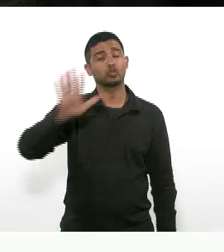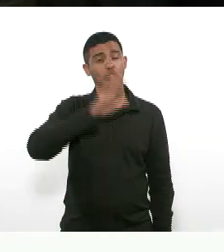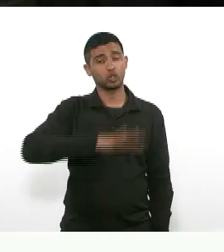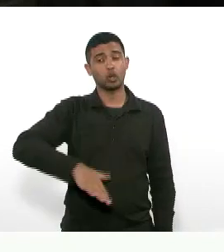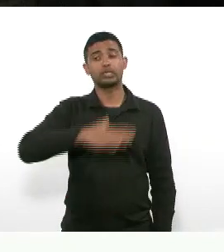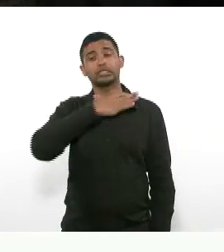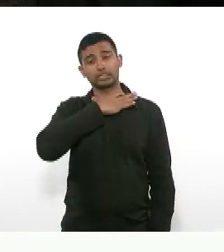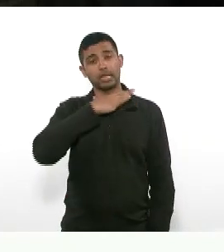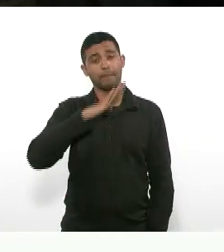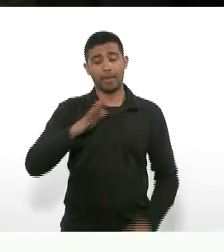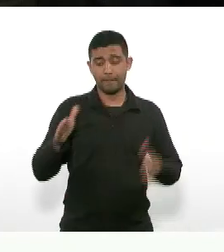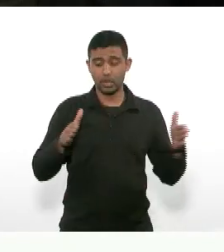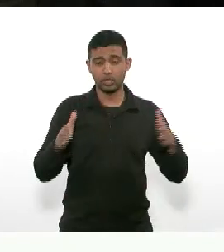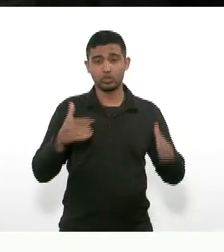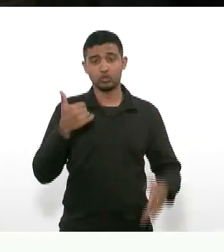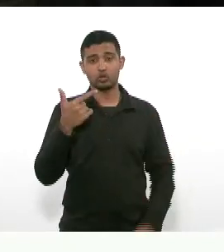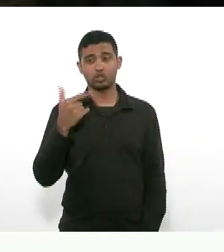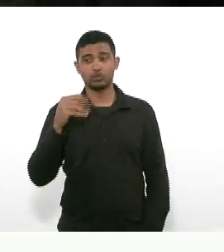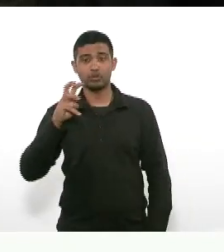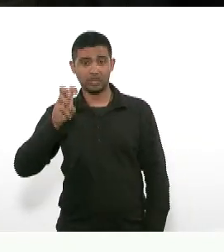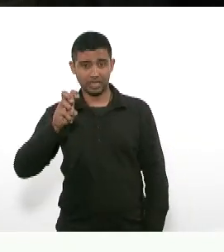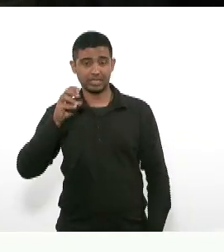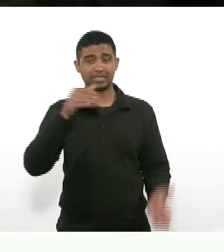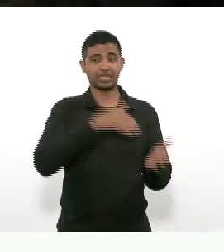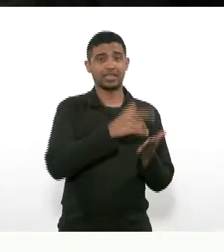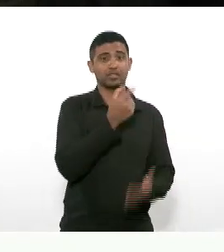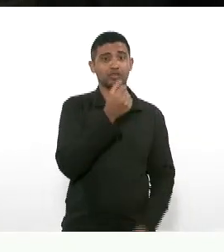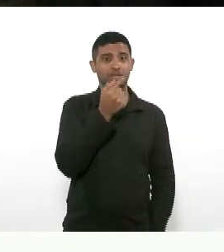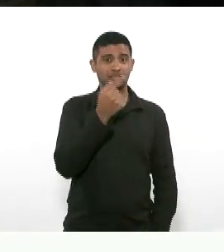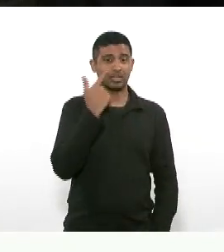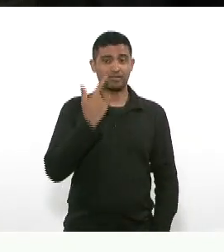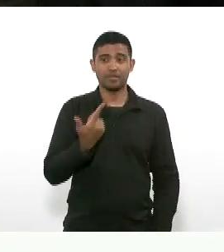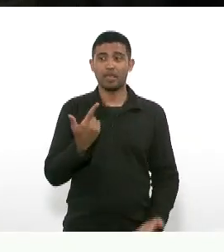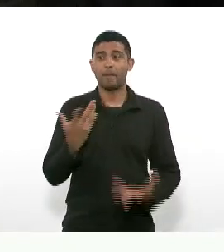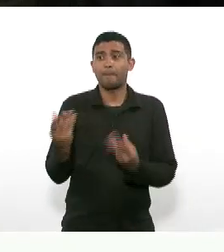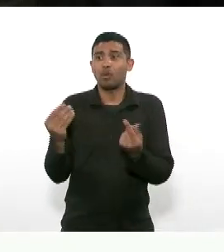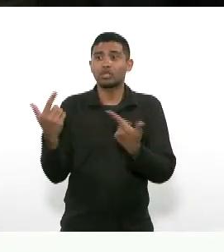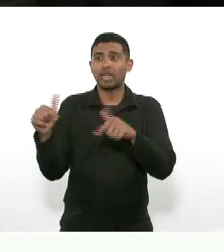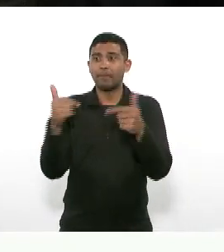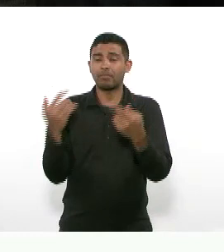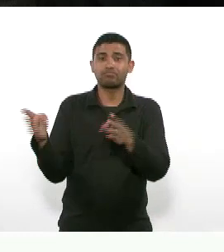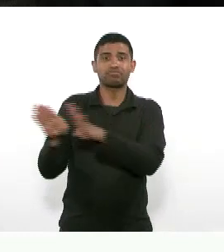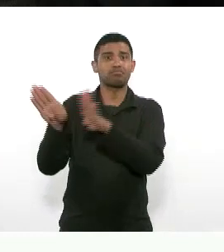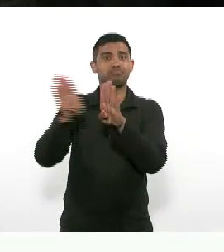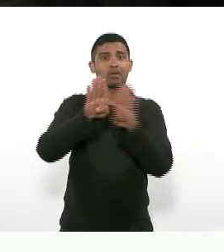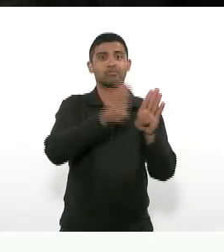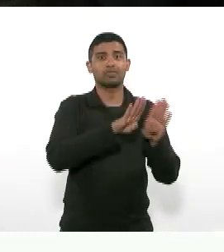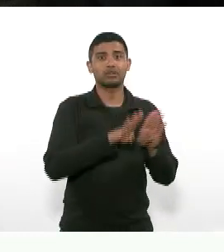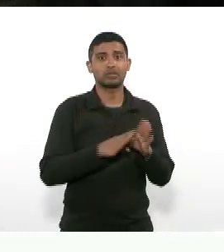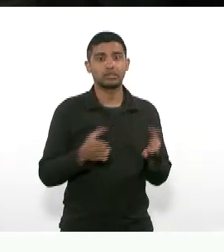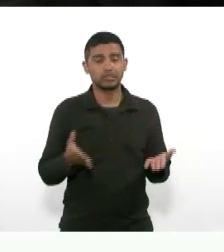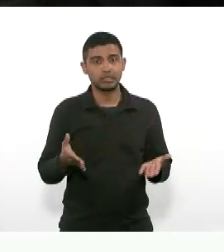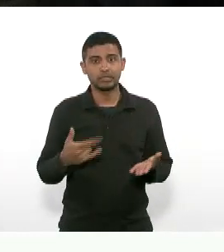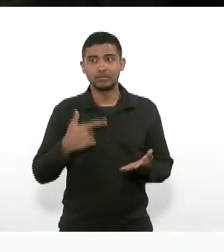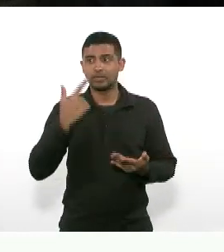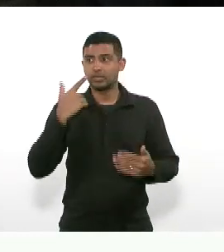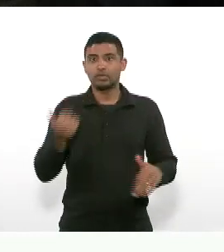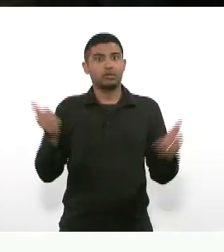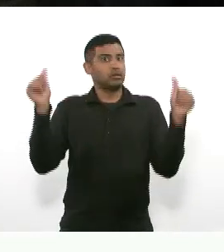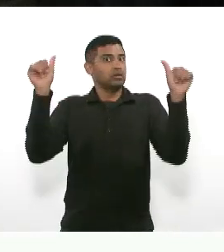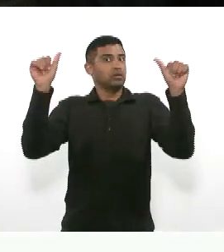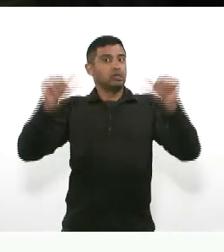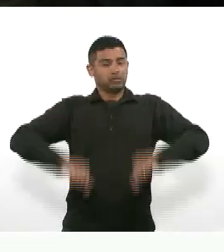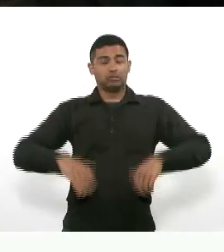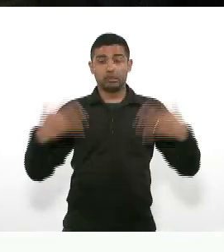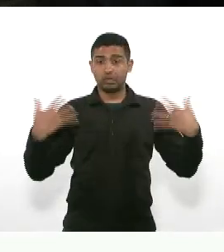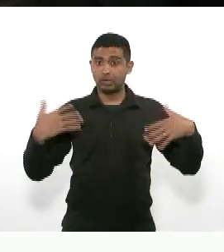2015 e 2017, o Estado do Rio fechou mais de 500 mil postos de trabalho. Foi o pior cenário entre todas as unidades